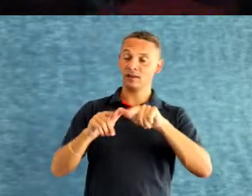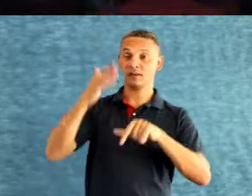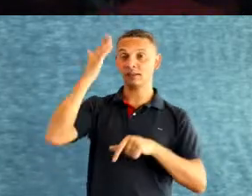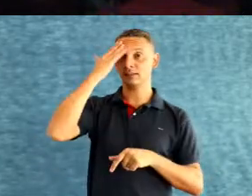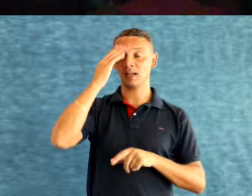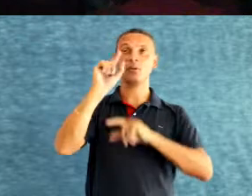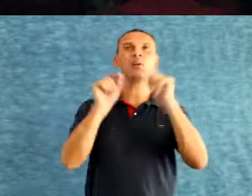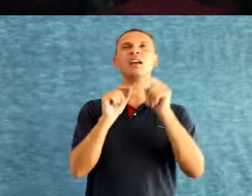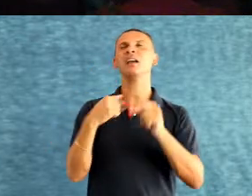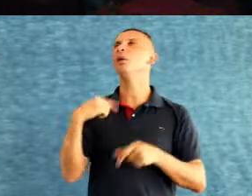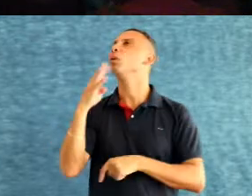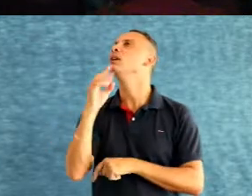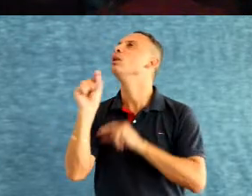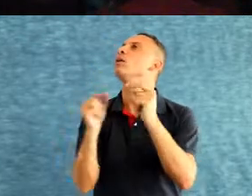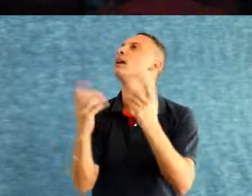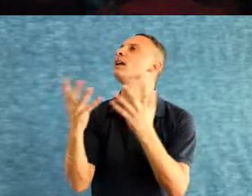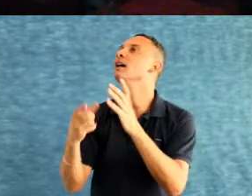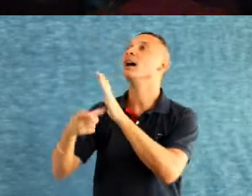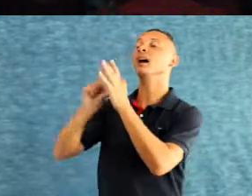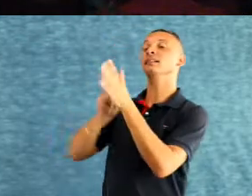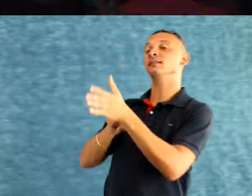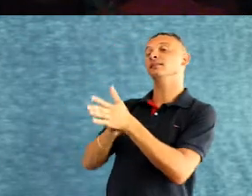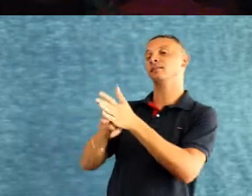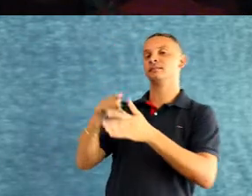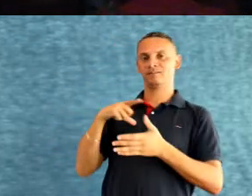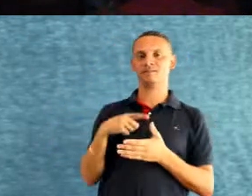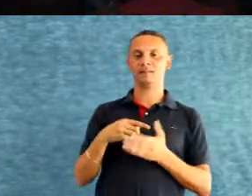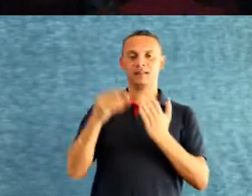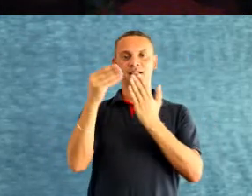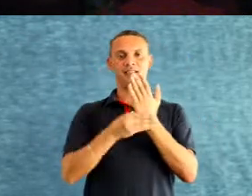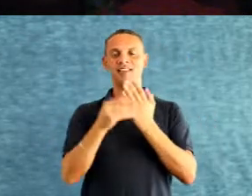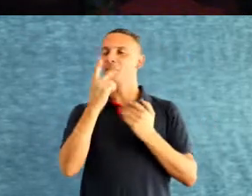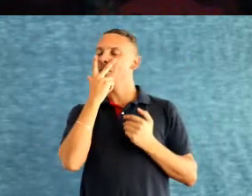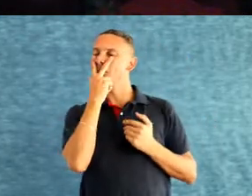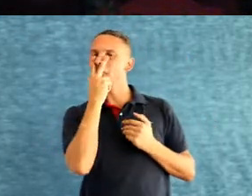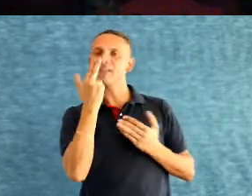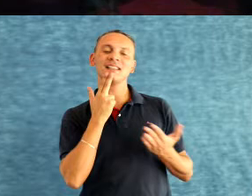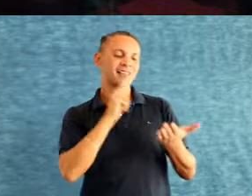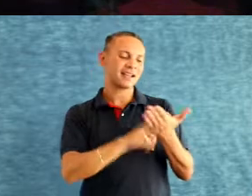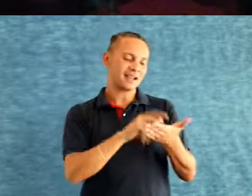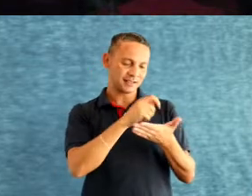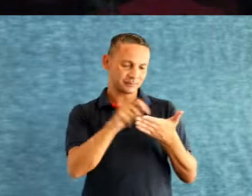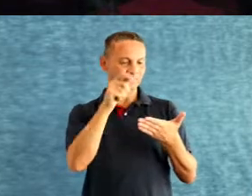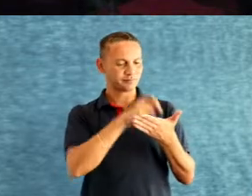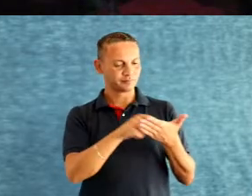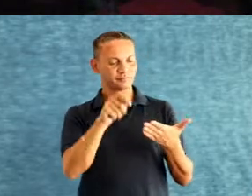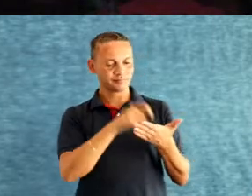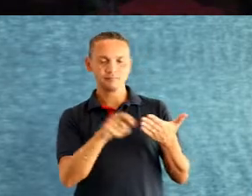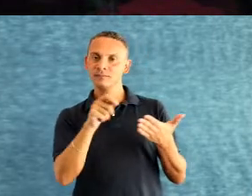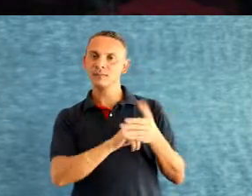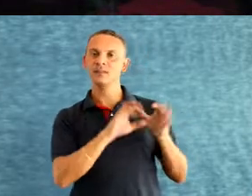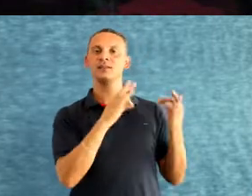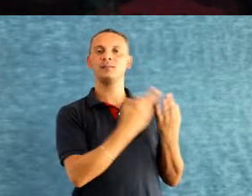que quer conhecer. Seus livros, escritos sob a forma de diário ou de cartas aos parentes distantes,